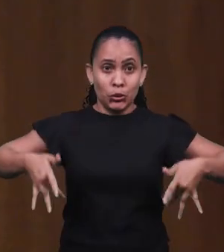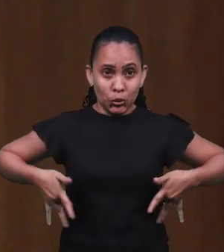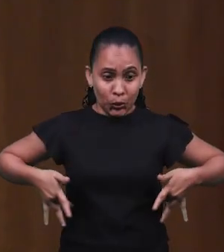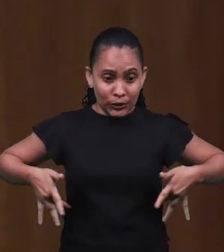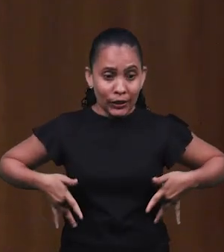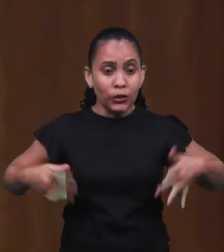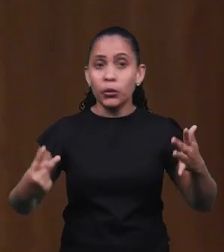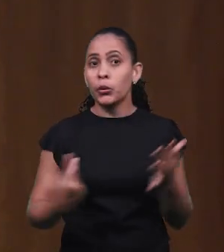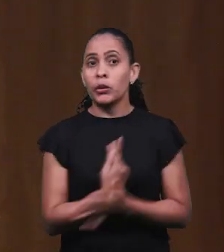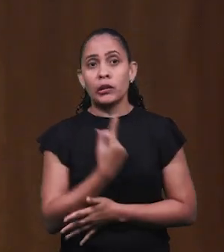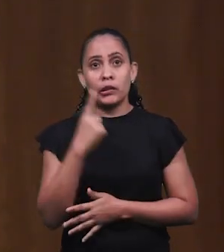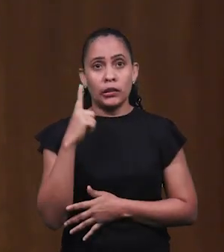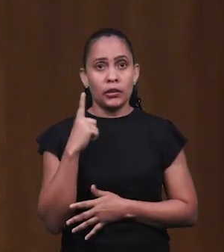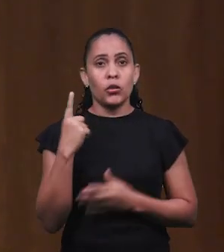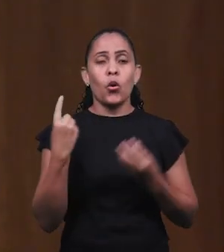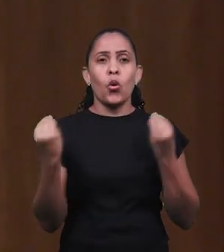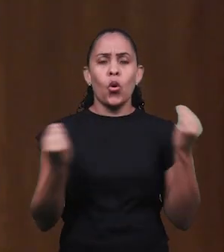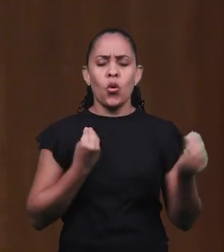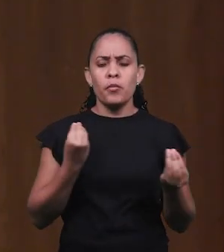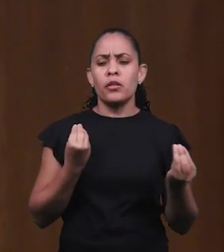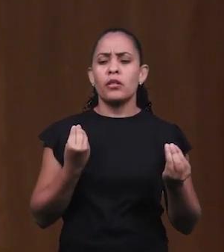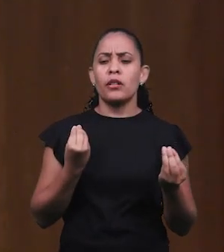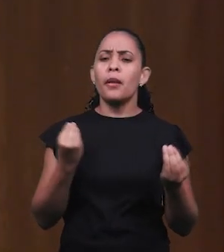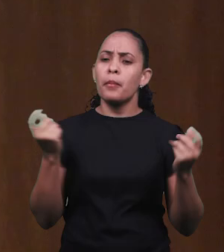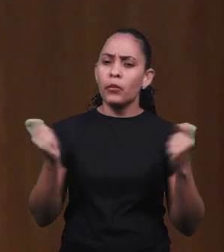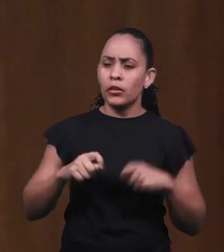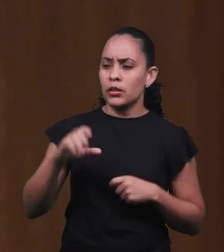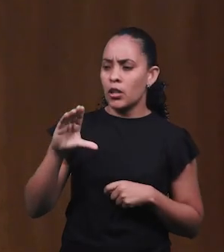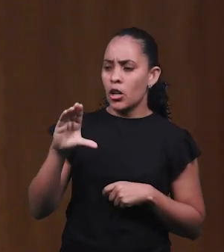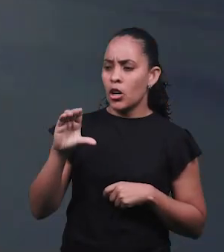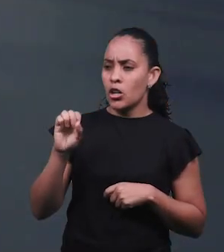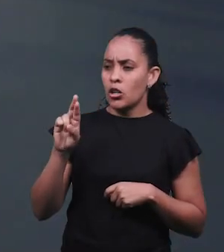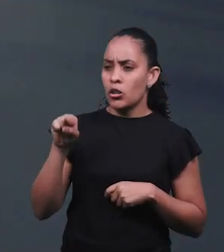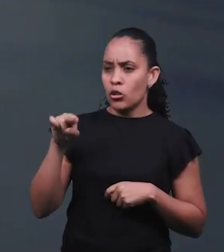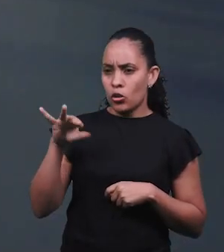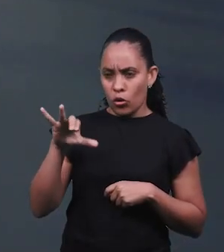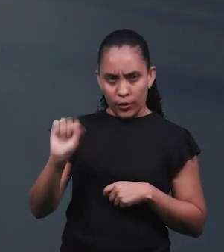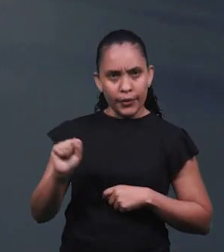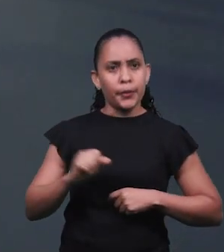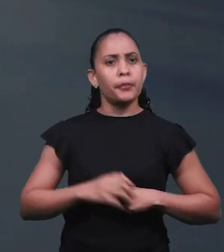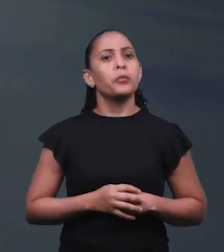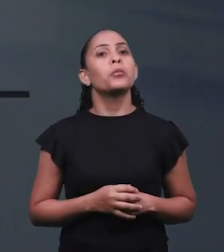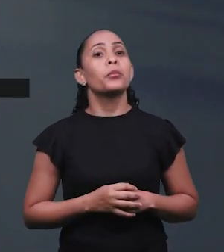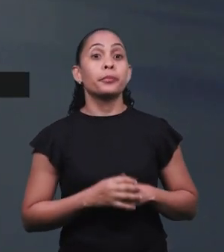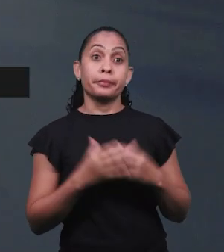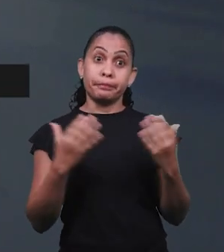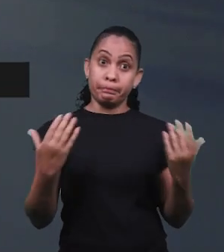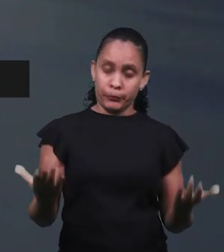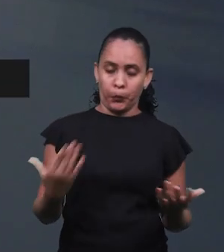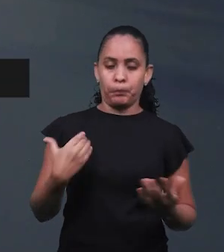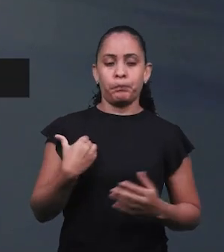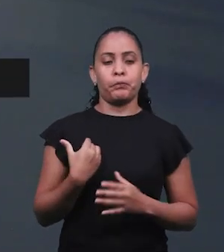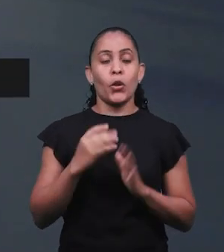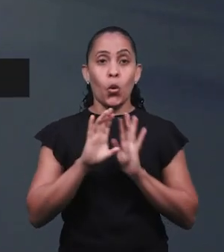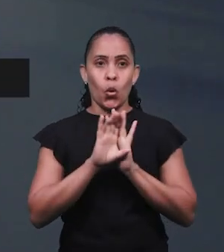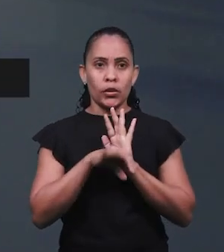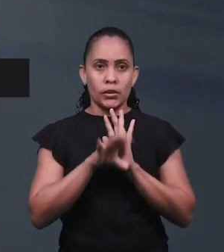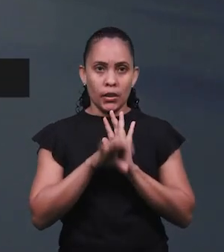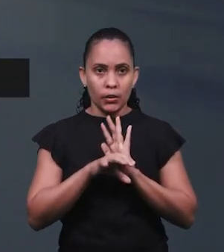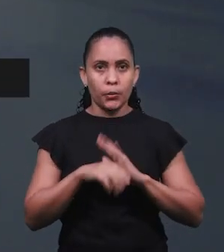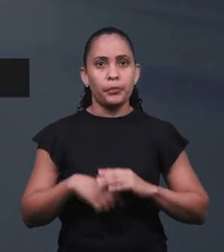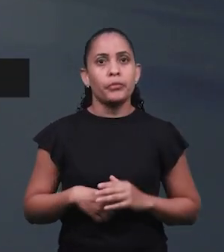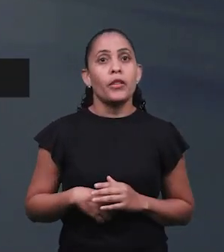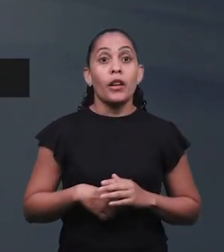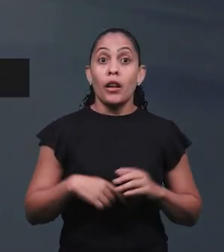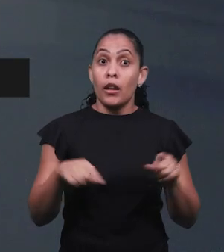esse ponto, ser crônica? Como a gente define isso, identifica isso? A doença renal crônica, por definição, ela é qualquer